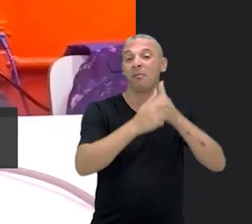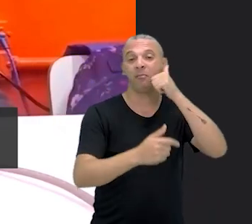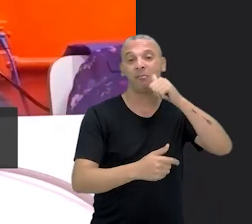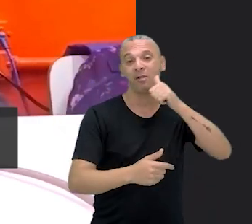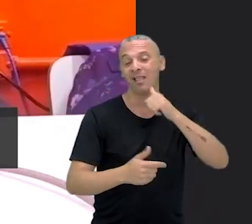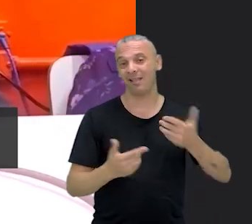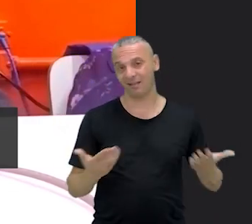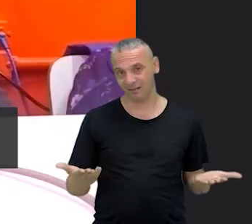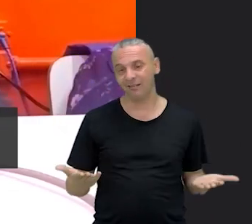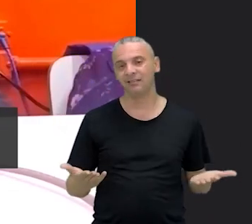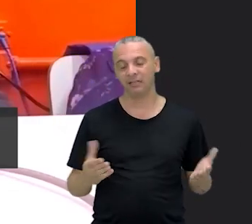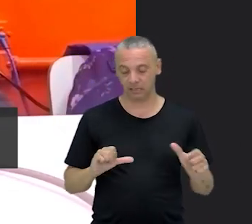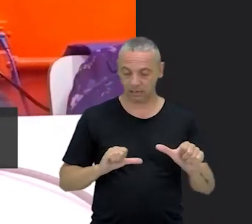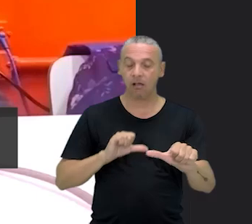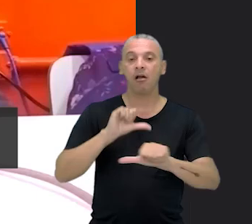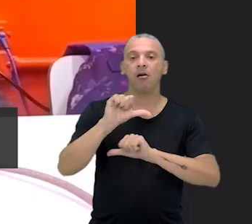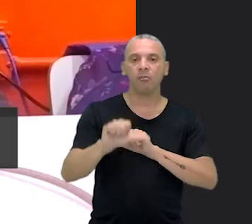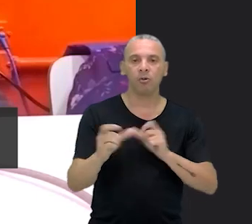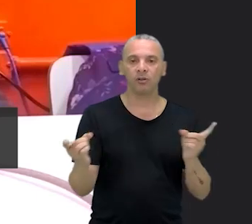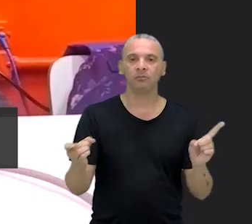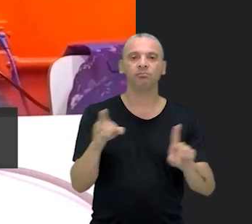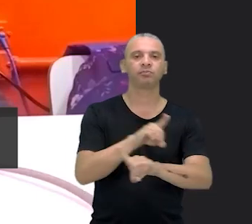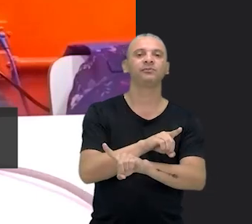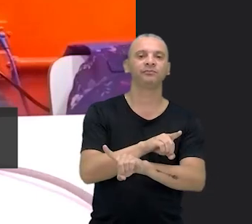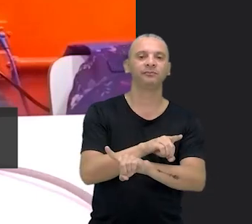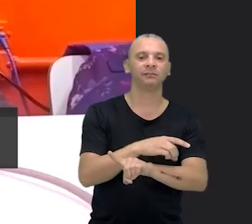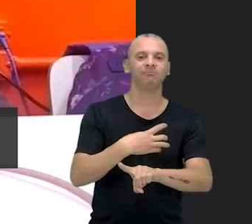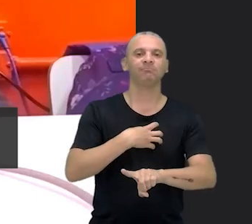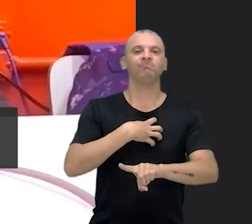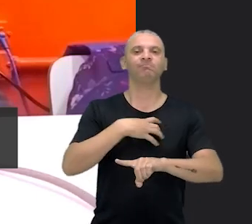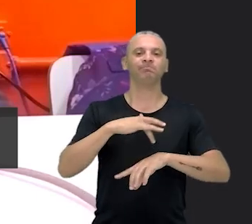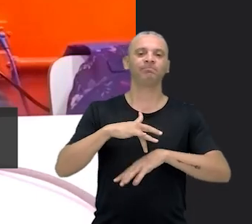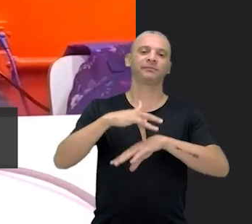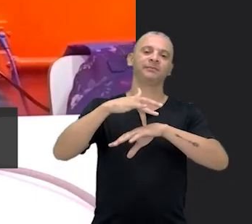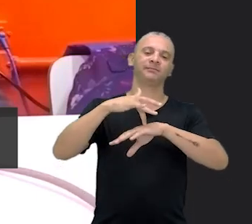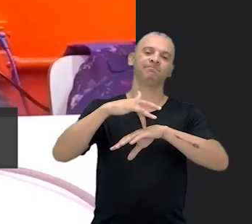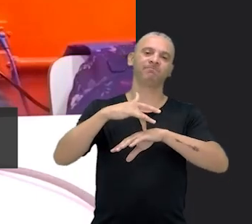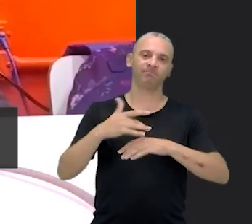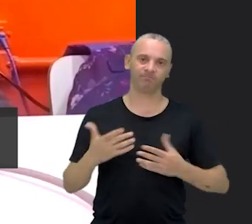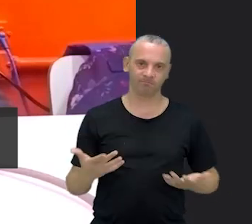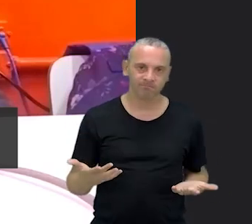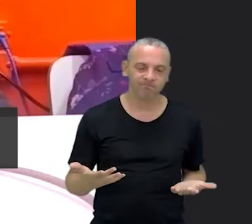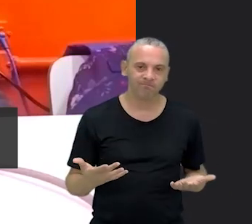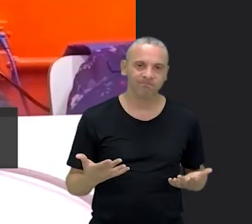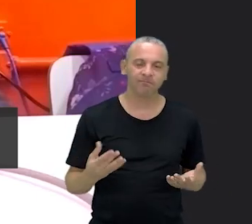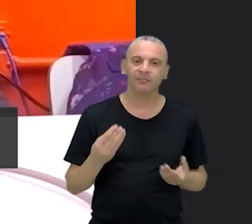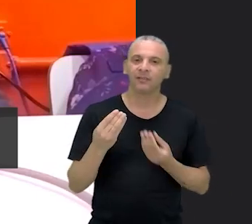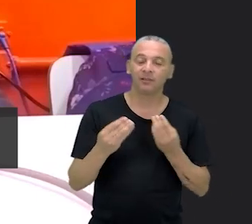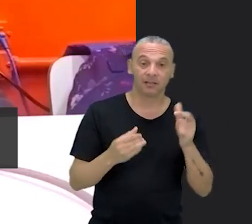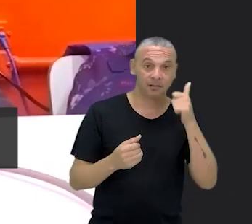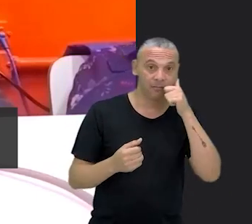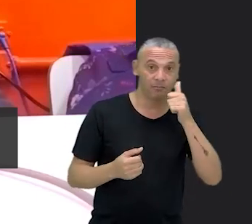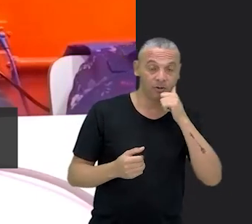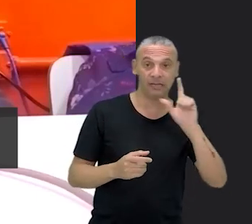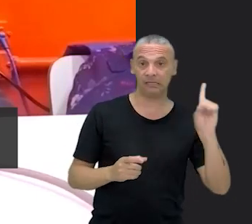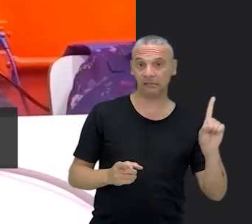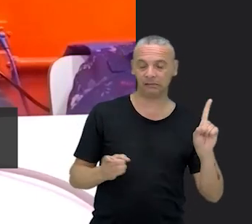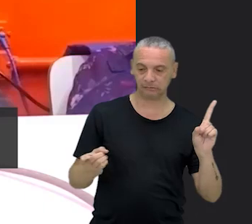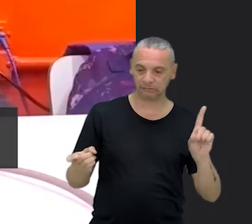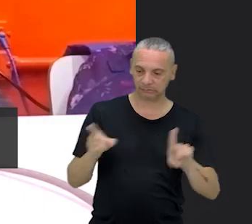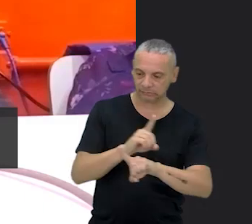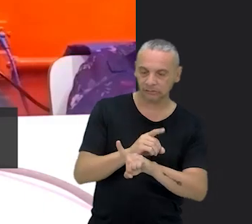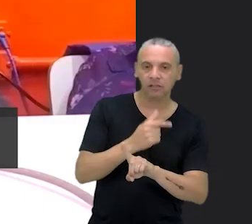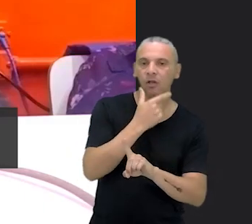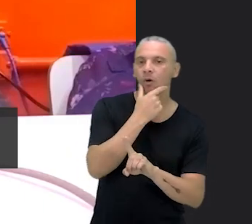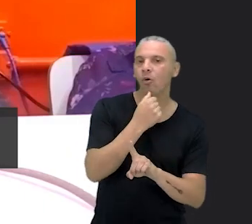Eu acho que ele mudou essa percepção para causar esse desconforto, né? Colocar uma mulher no papel de um